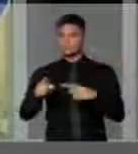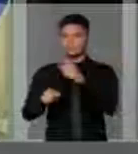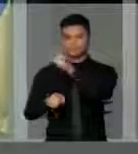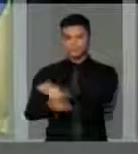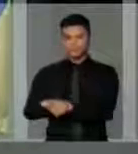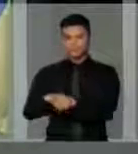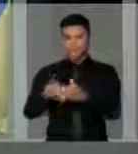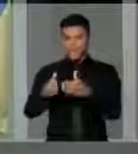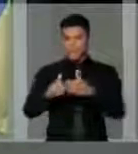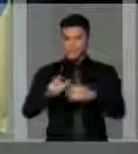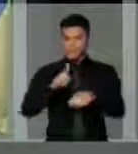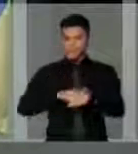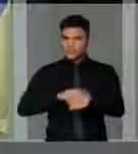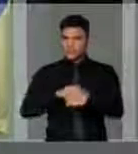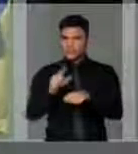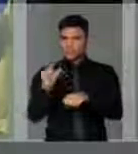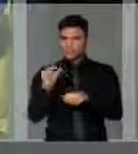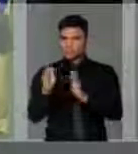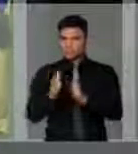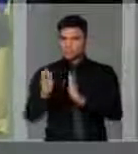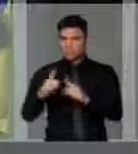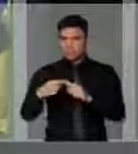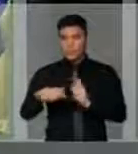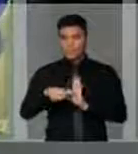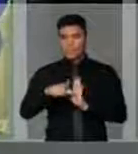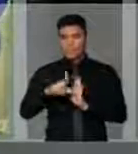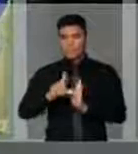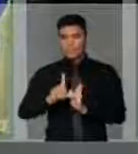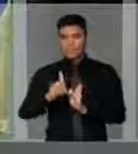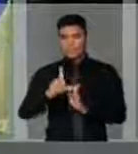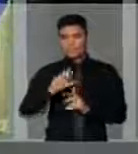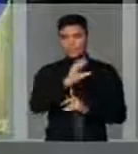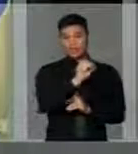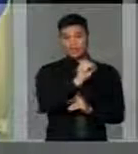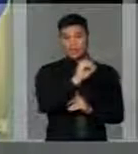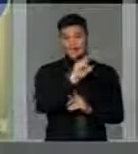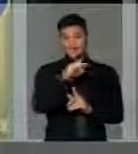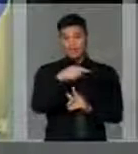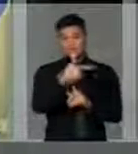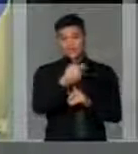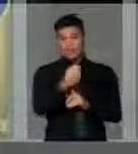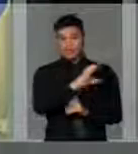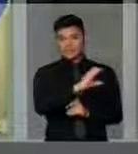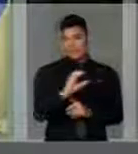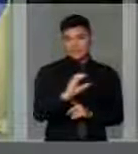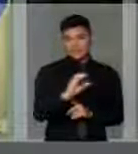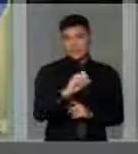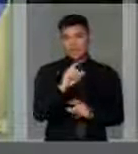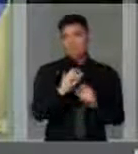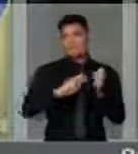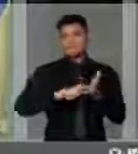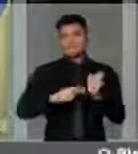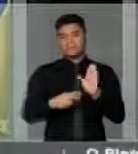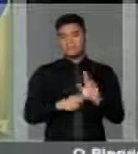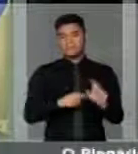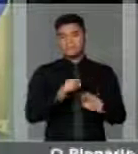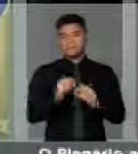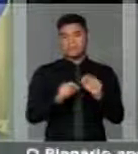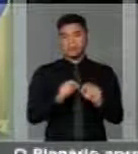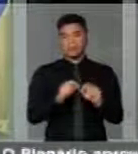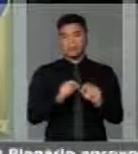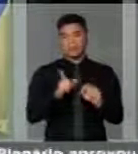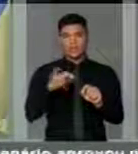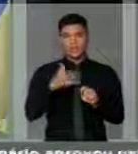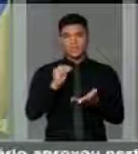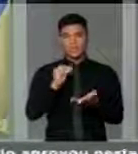um pouco mais de palavras, senhor presidente, porque quando eu digo que não é pelos 20 centavos, ou não é pela fraude fiscal, é pela obstrução